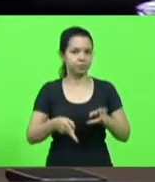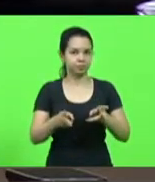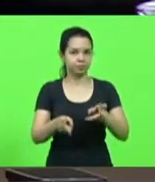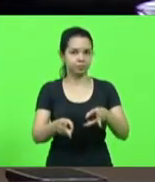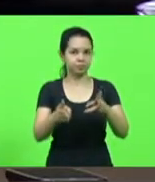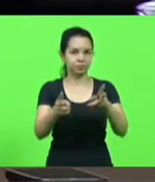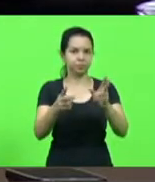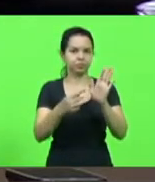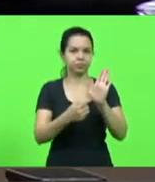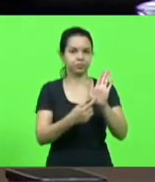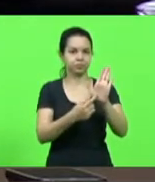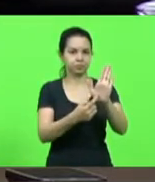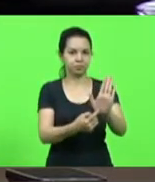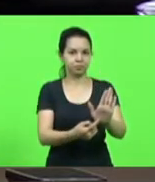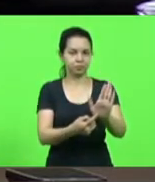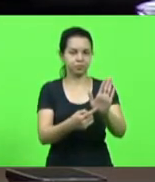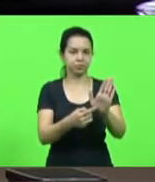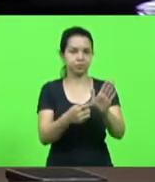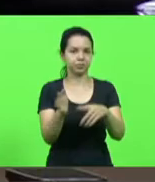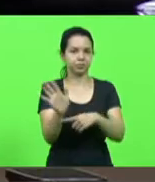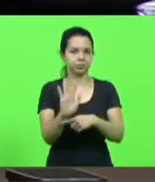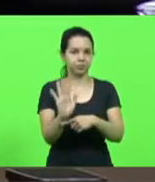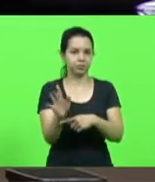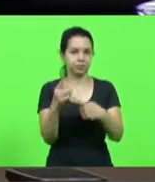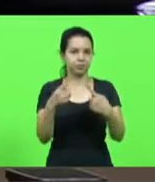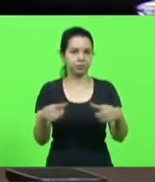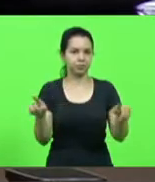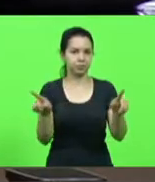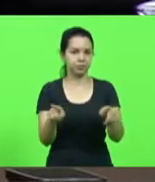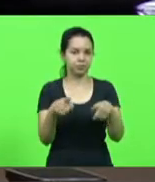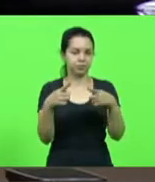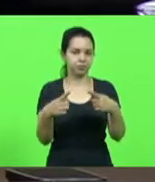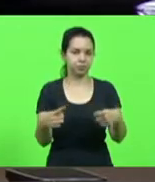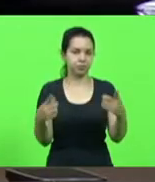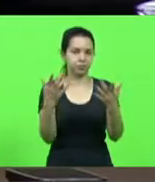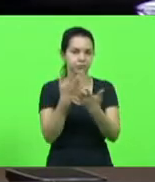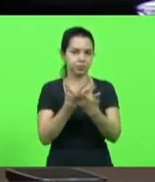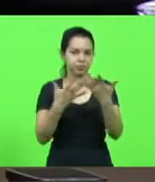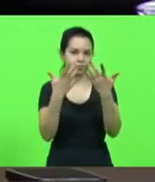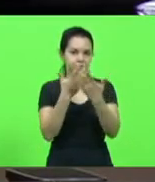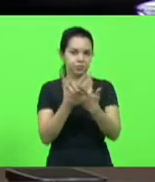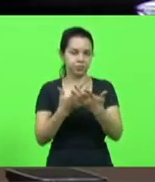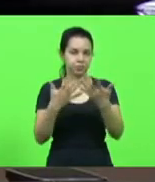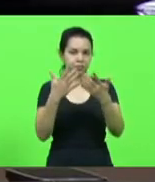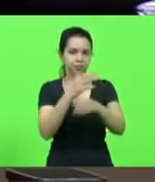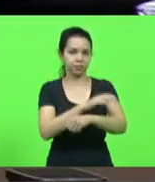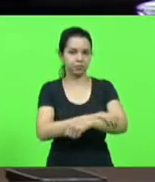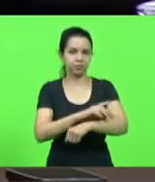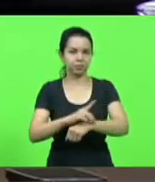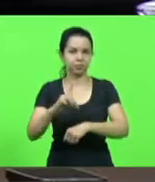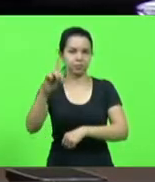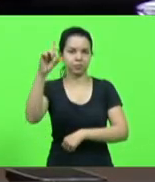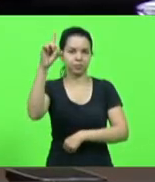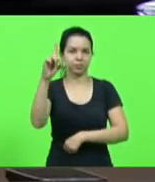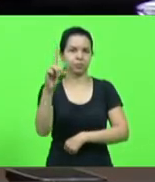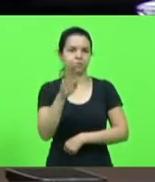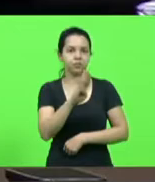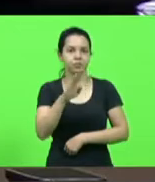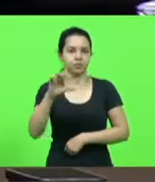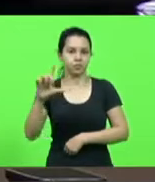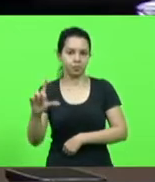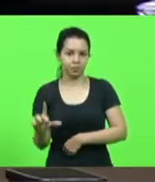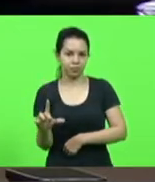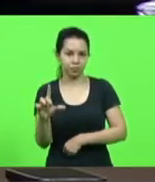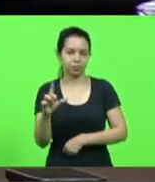houve a apresentação de um vídeo de música excelente interpretada pelo Coral da União da Mocidade das Assembleias de Deus de Blumenau. Na sequência, o senhor